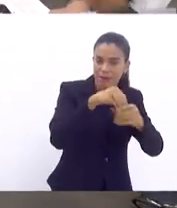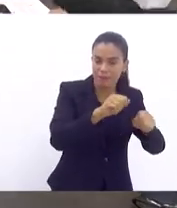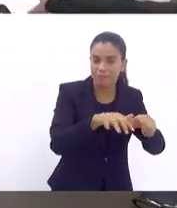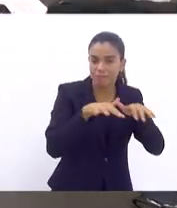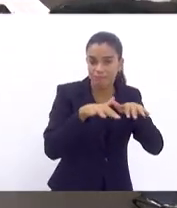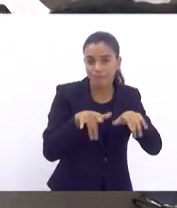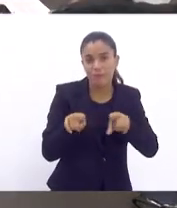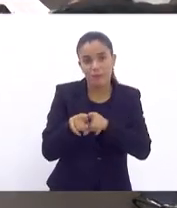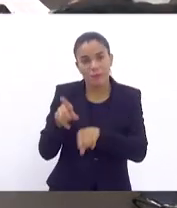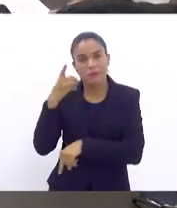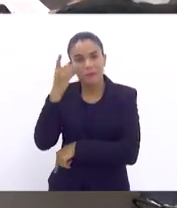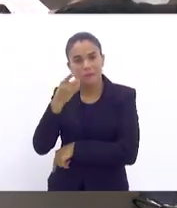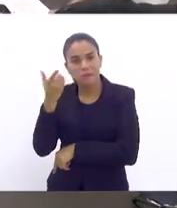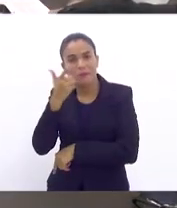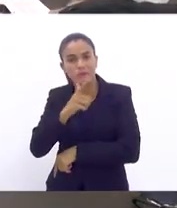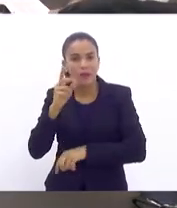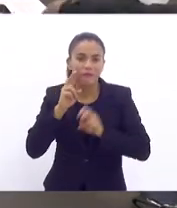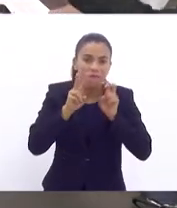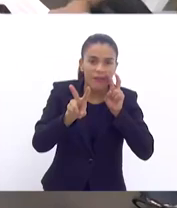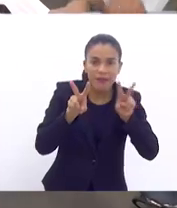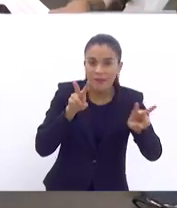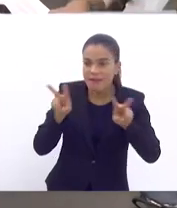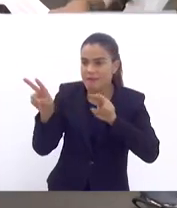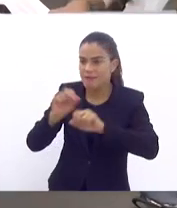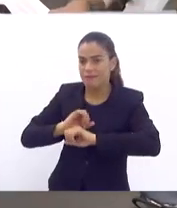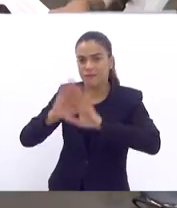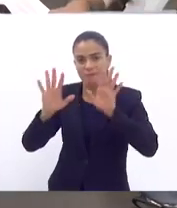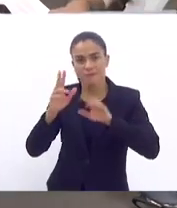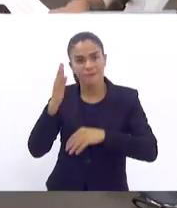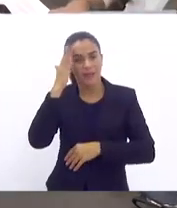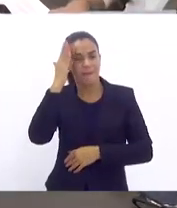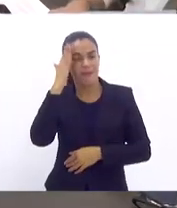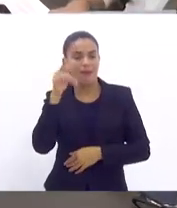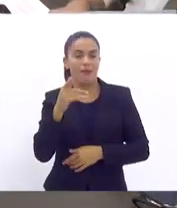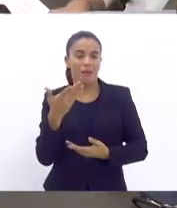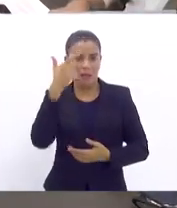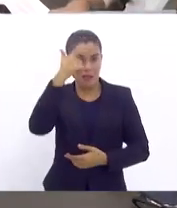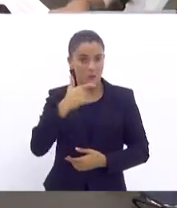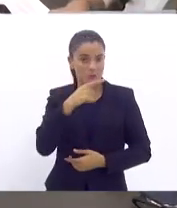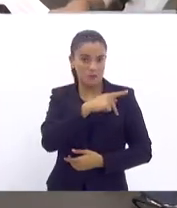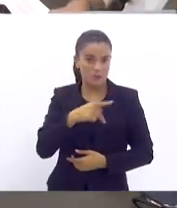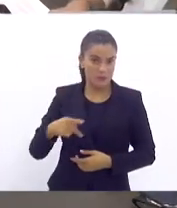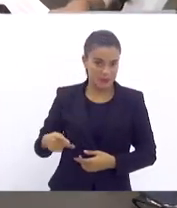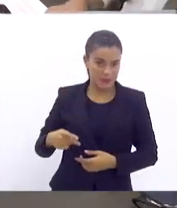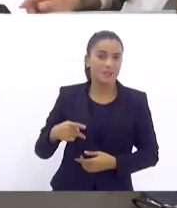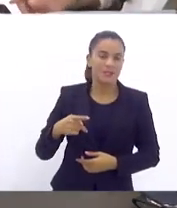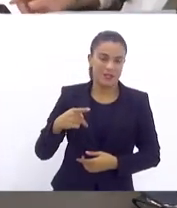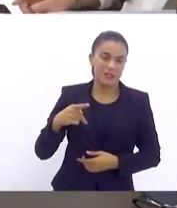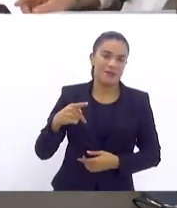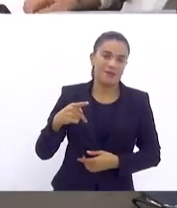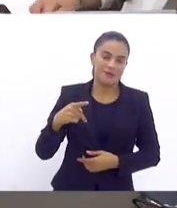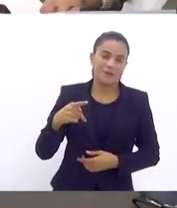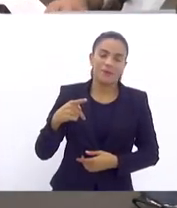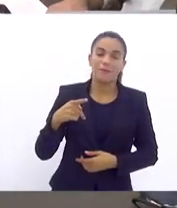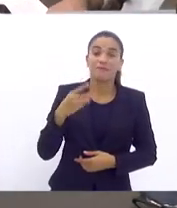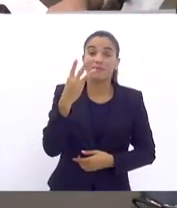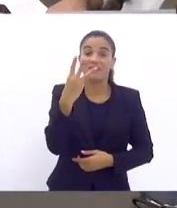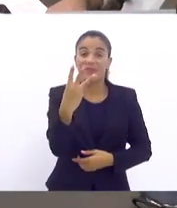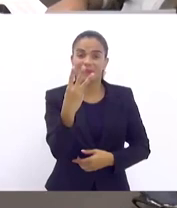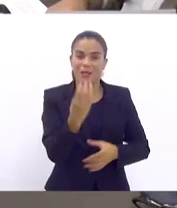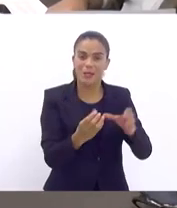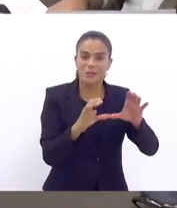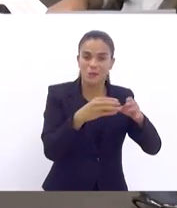é o necessário os deputados a gente consegue ver com clareza Quais são os deputados que atuam nas frente eu próprio sou presidente fui na legislatura anterior de três frentes